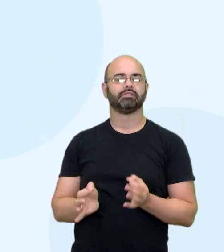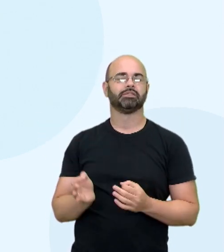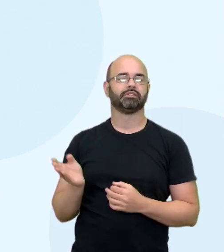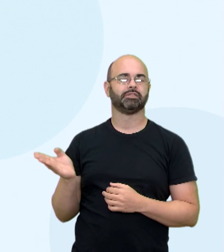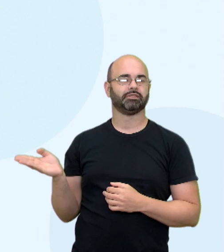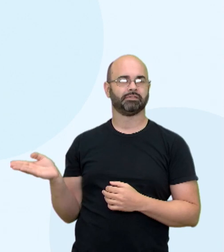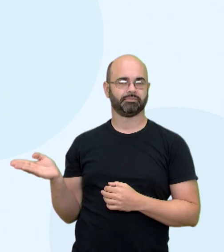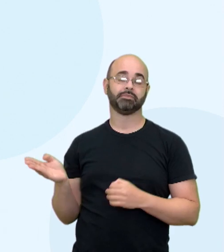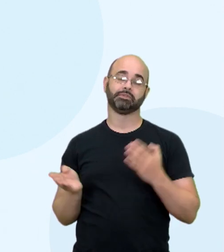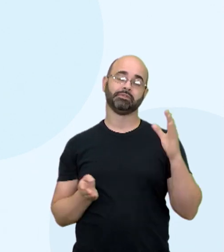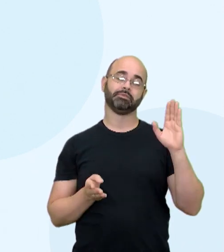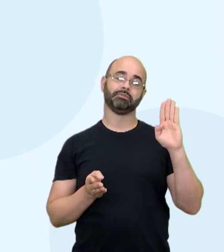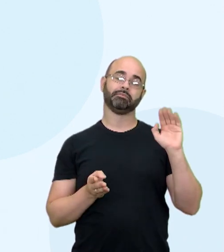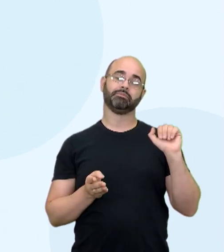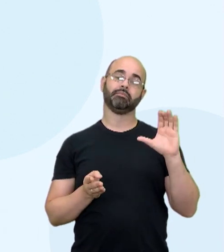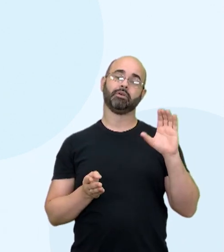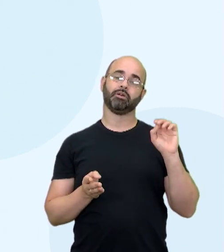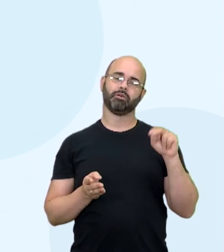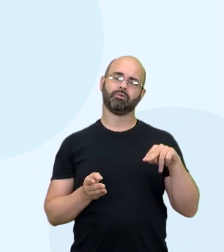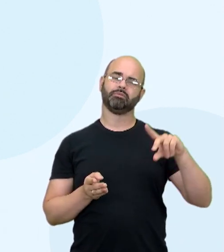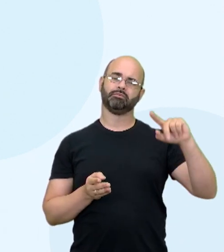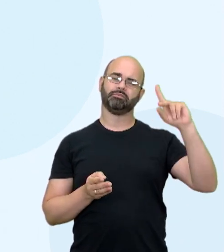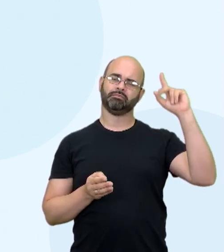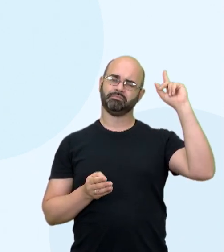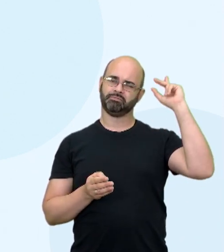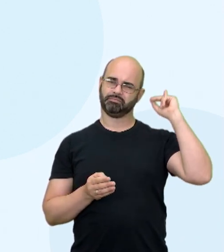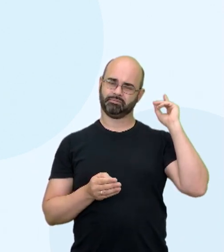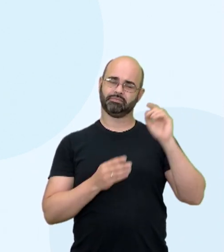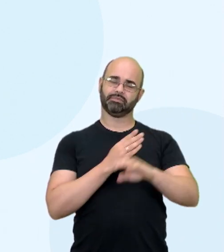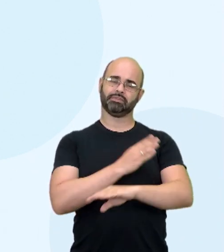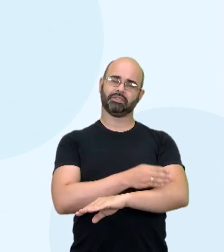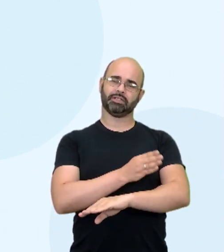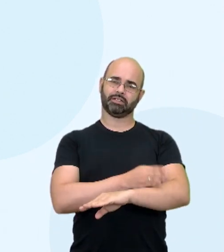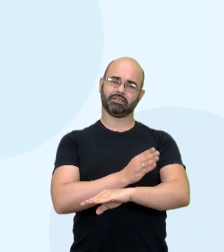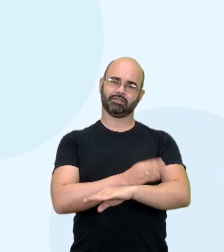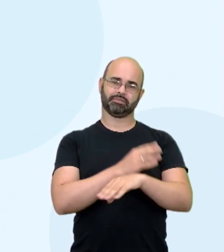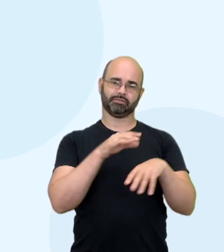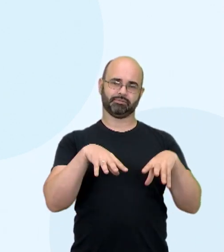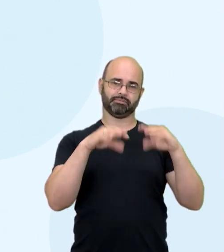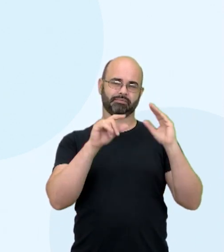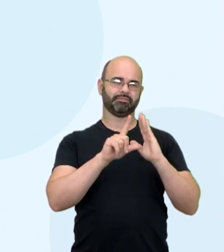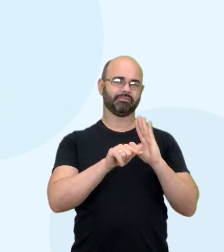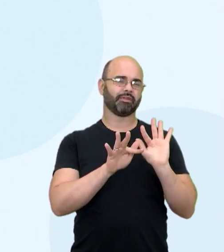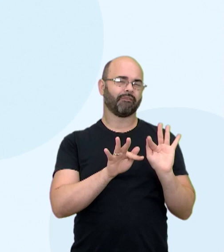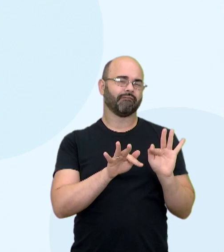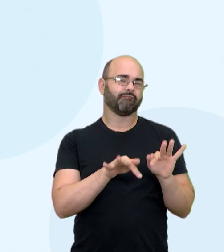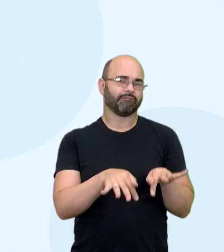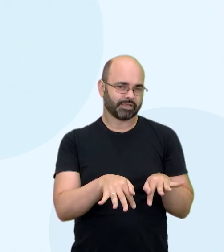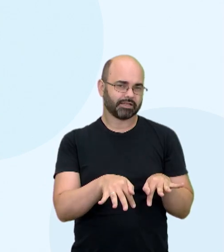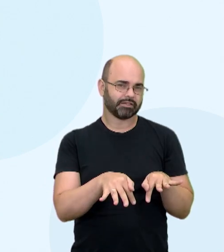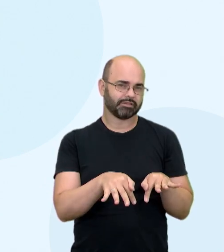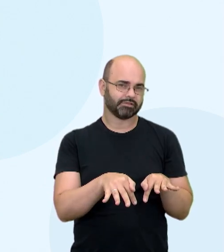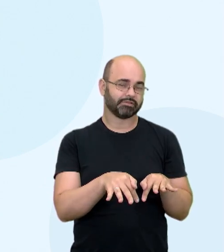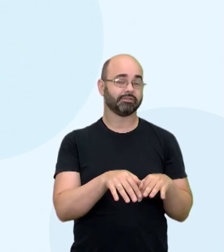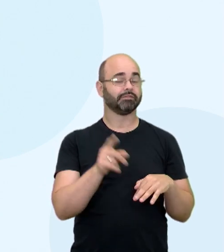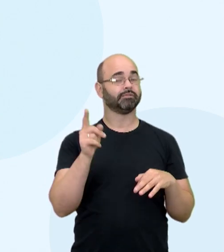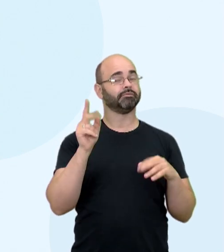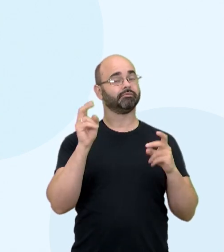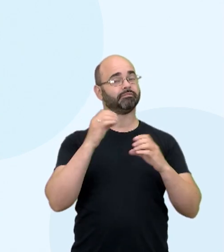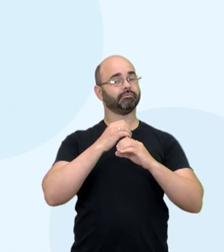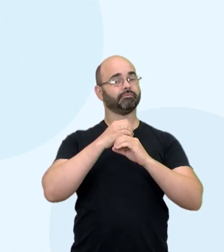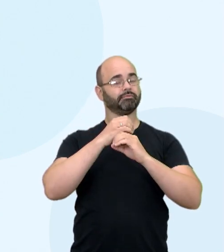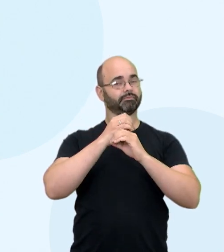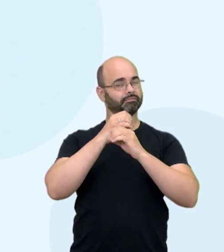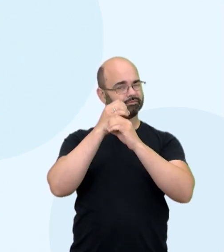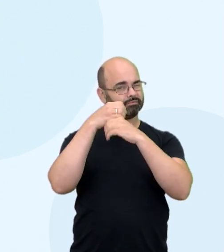pessoas como Roger Bacon, lá no final da Idade Média, é que a gente tem, desde lá, a concepção de